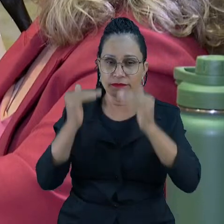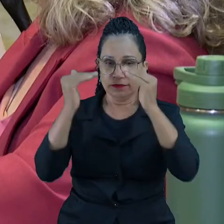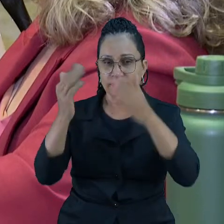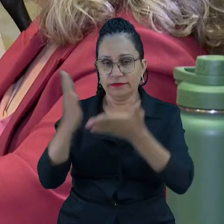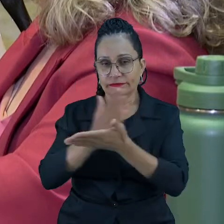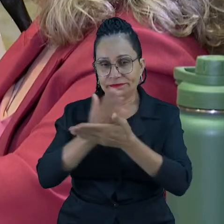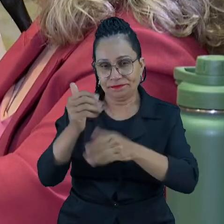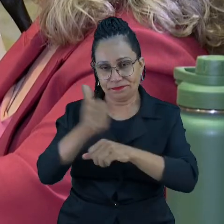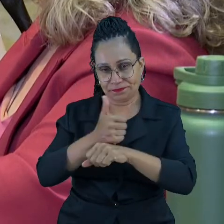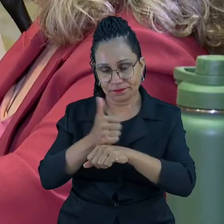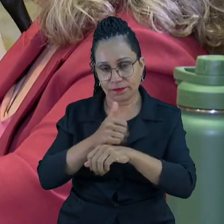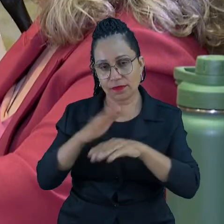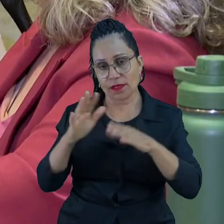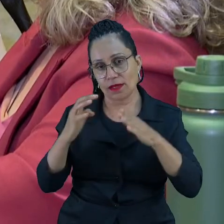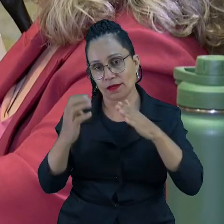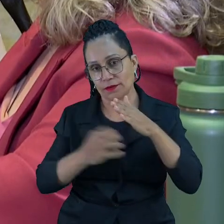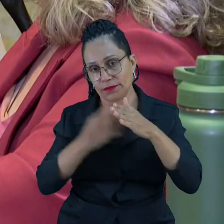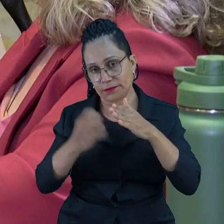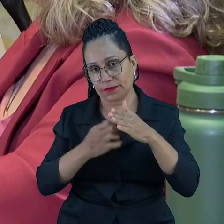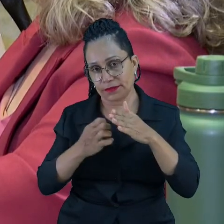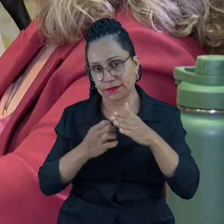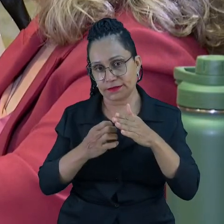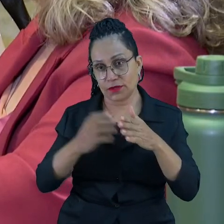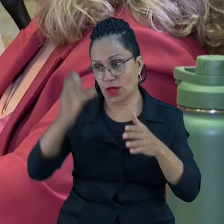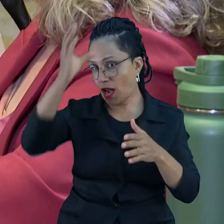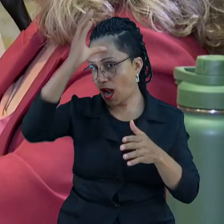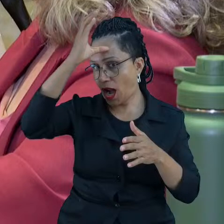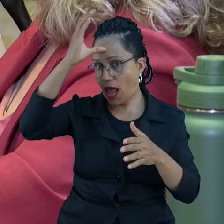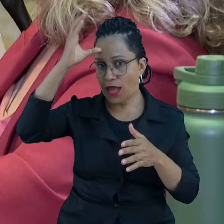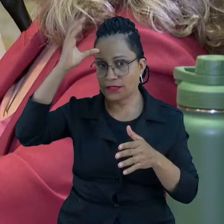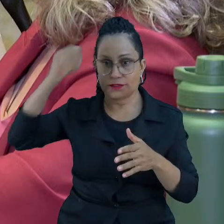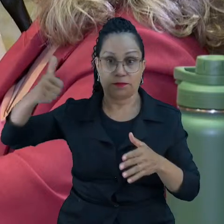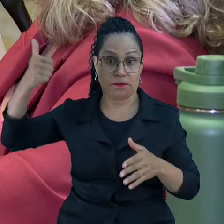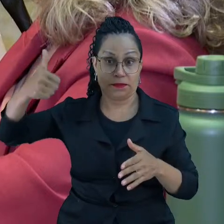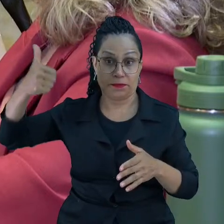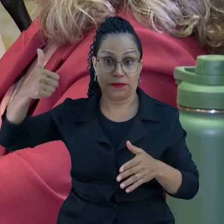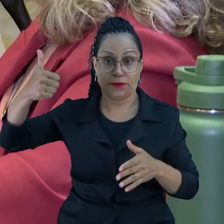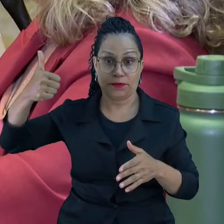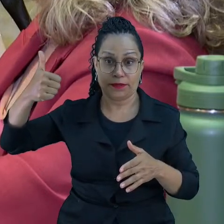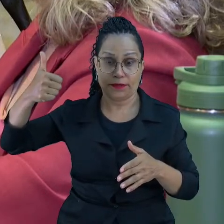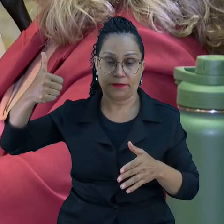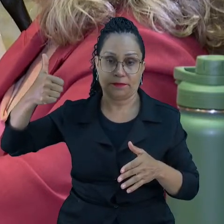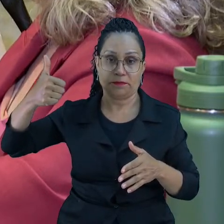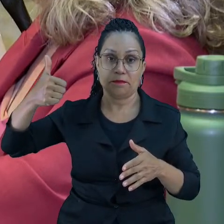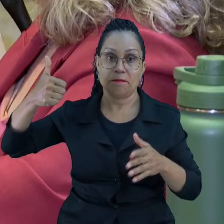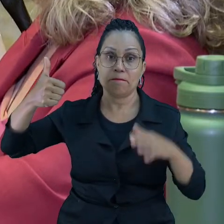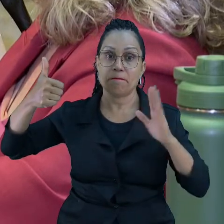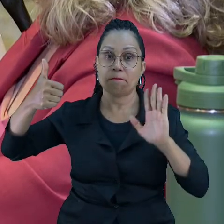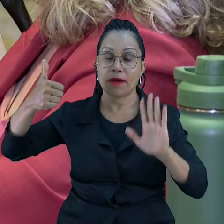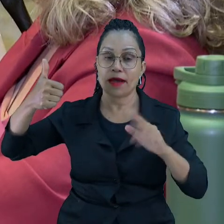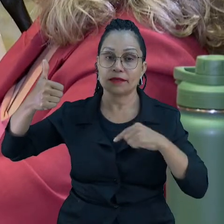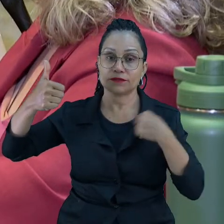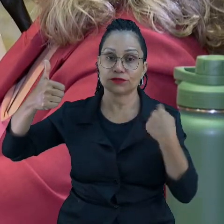empresas colocam o cliente em primeiro lugar, né? O cliente também é uma pessoa. E a gente coloca